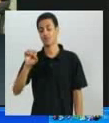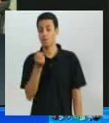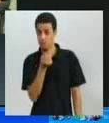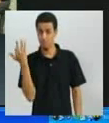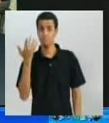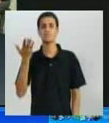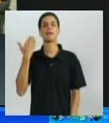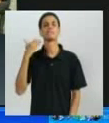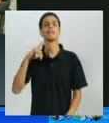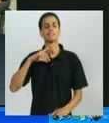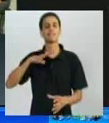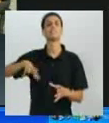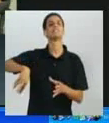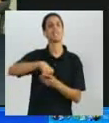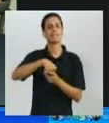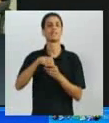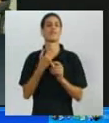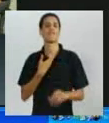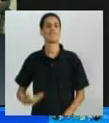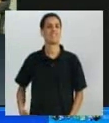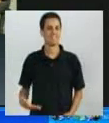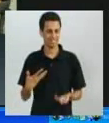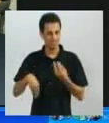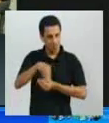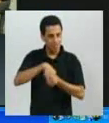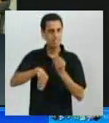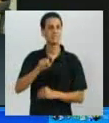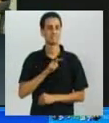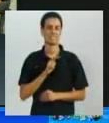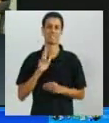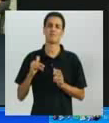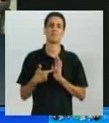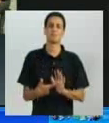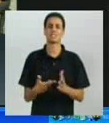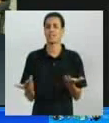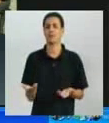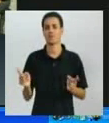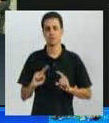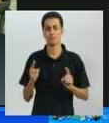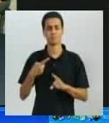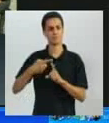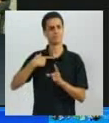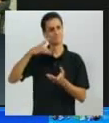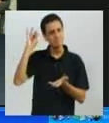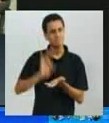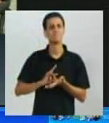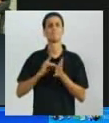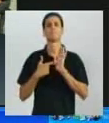durante aquele período da Operação Tapete Negro. Então eu não vou colocar isso aqui, até porque eu gostaria, senhoras e senhores, que